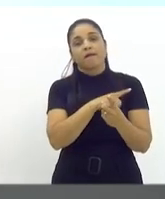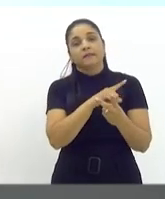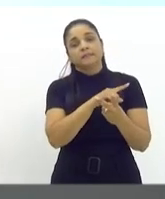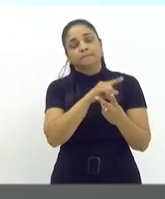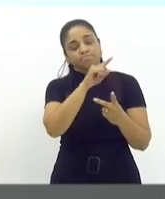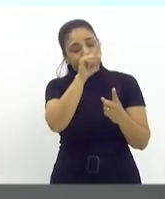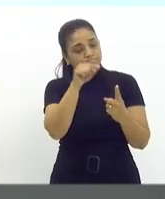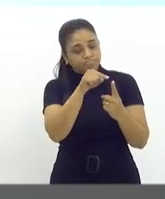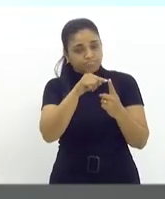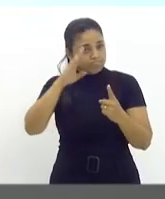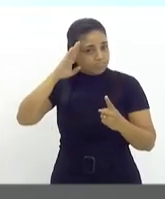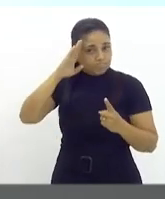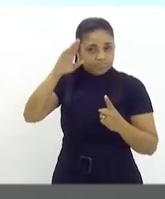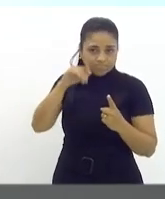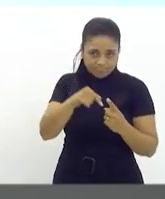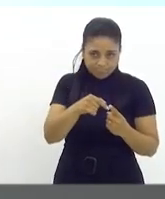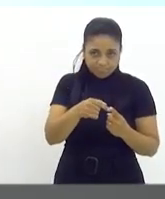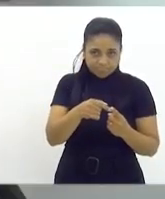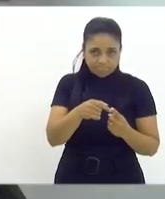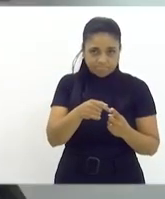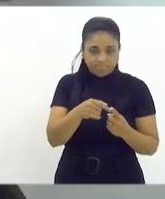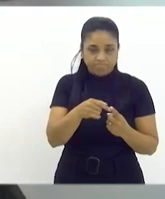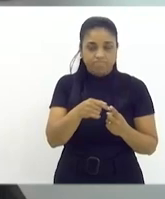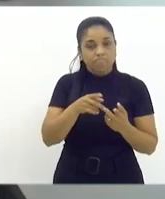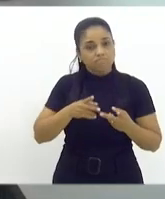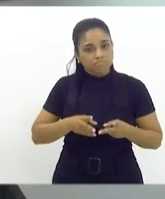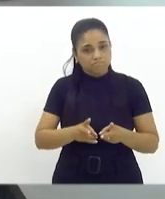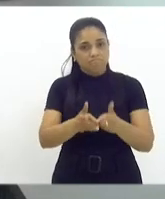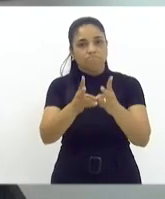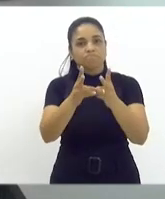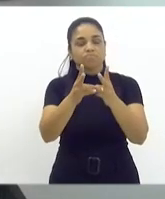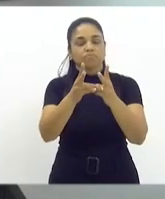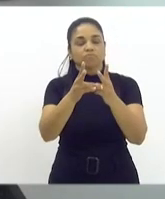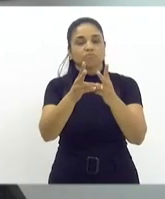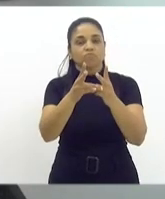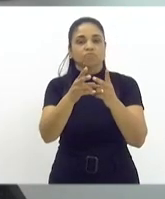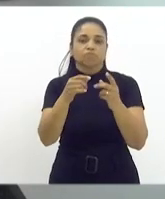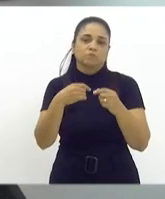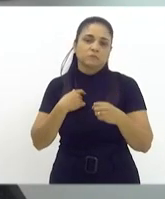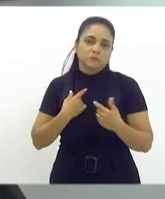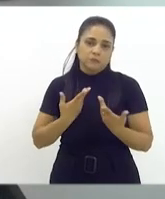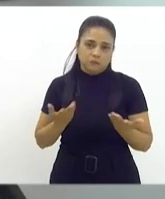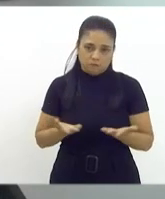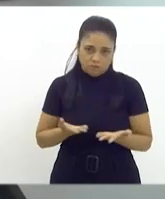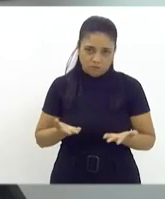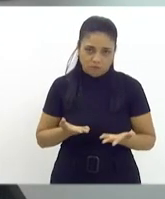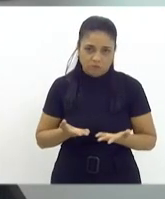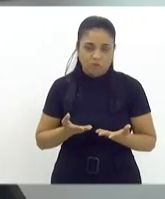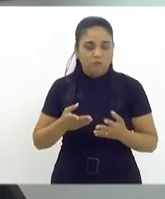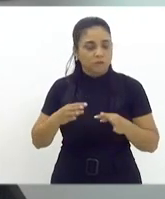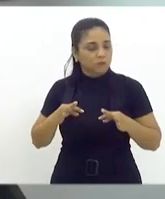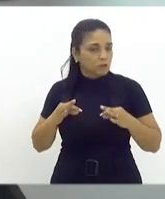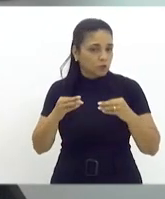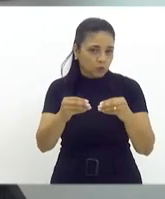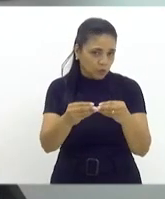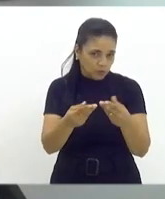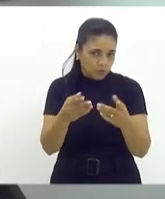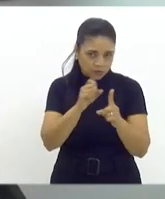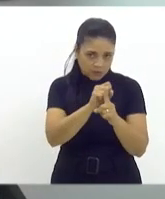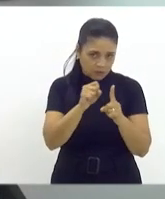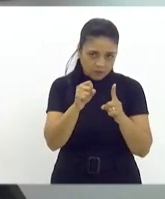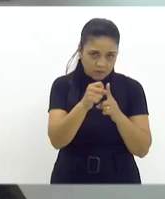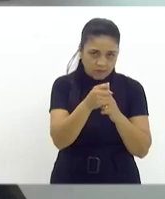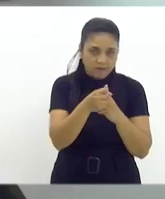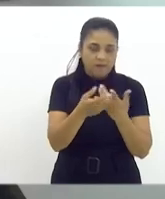o objetivo maior e é continua sendo o nosso objetivo e acho que também é o objetivo de todos nós aqui né